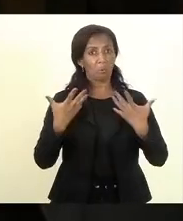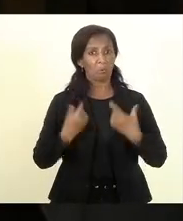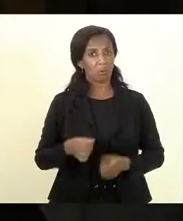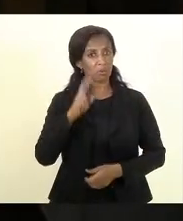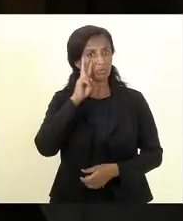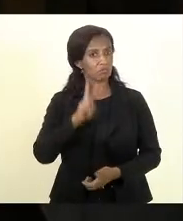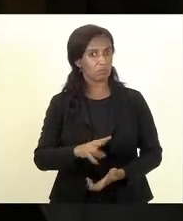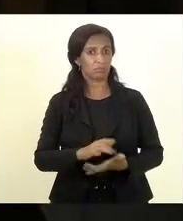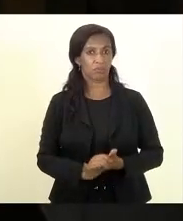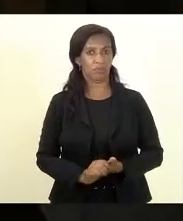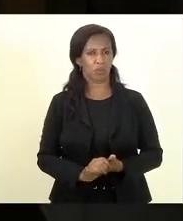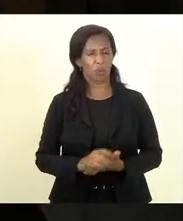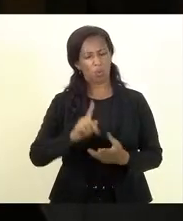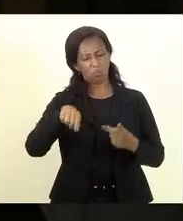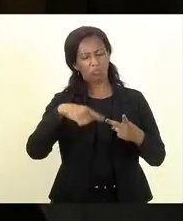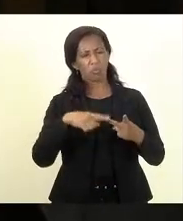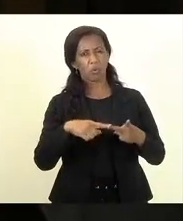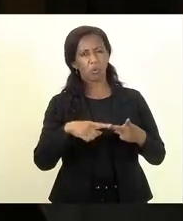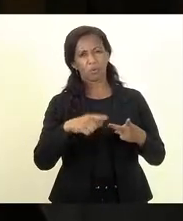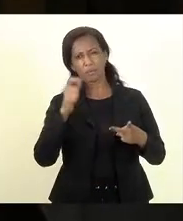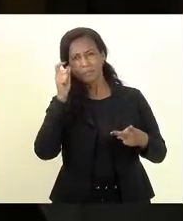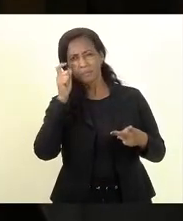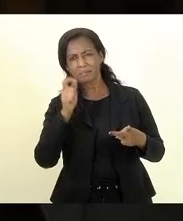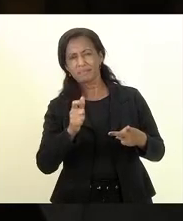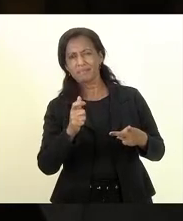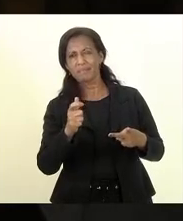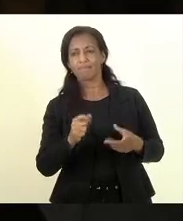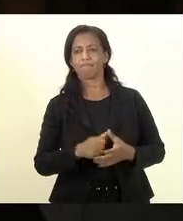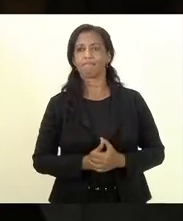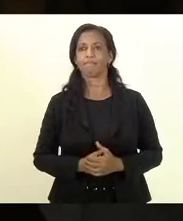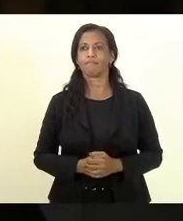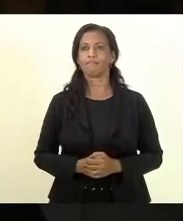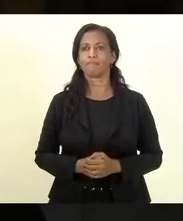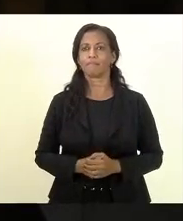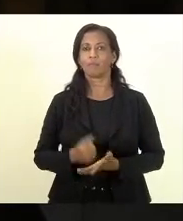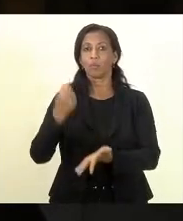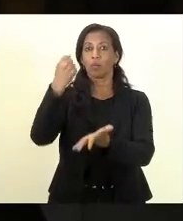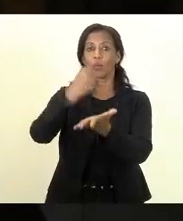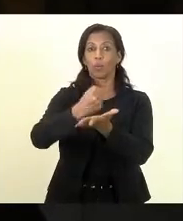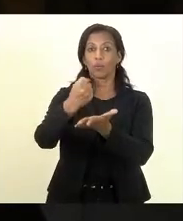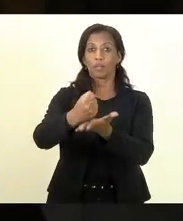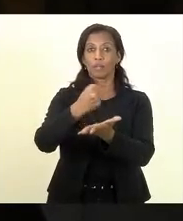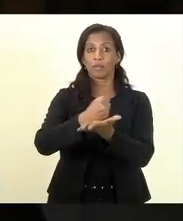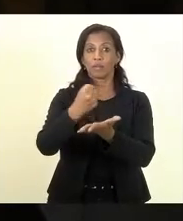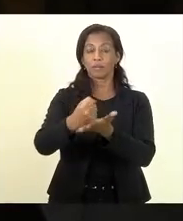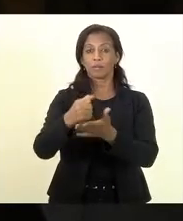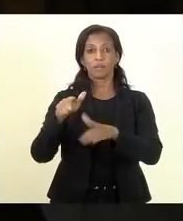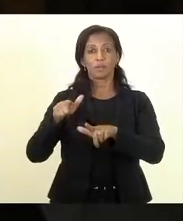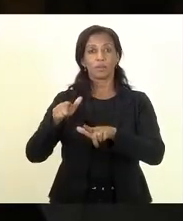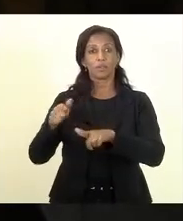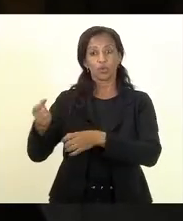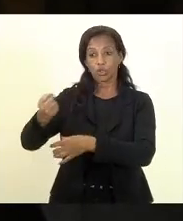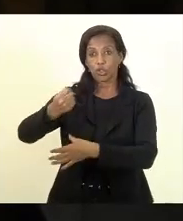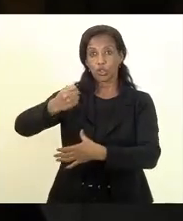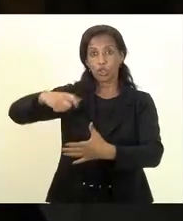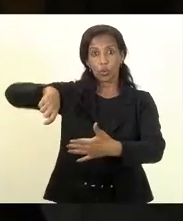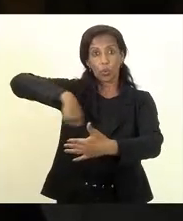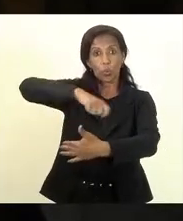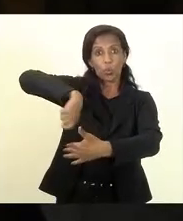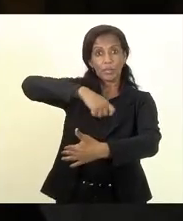Outro item que me chamou a atenção, presidente. Contratação de serviço de cozinha do